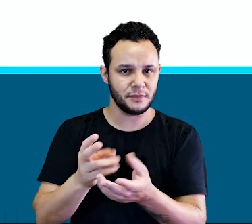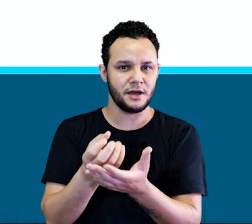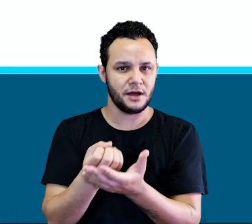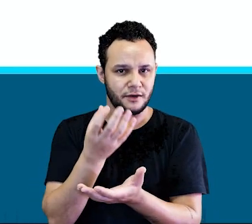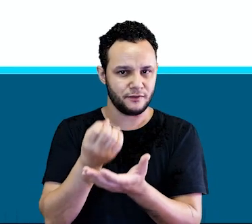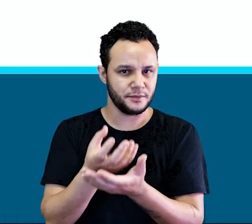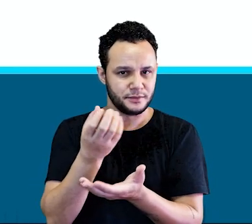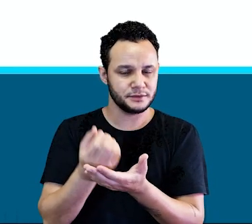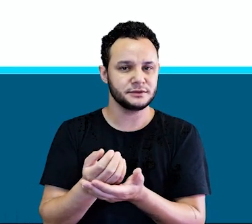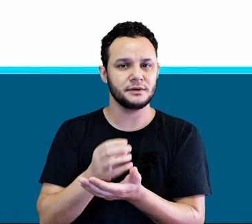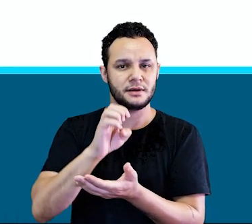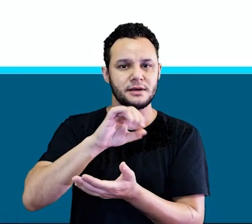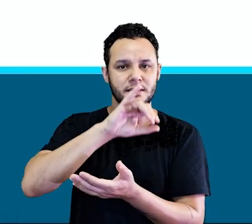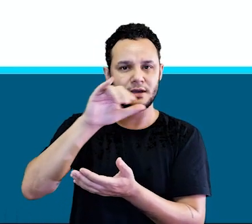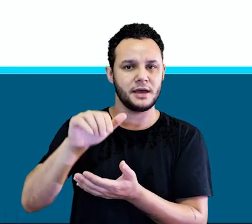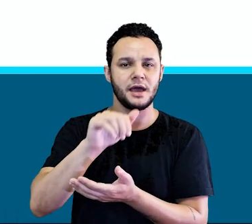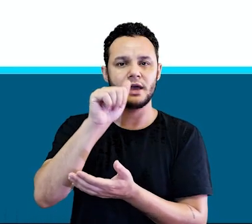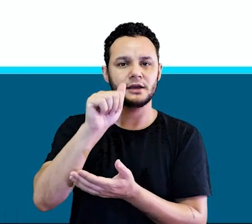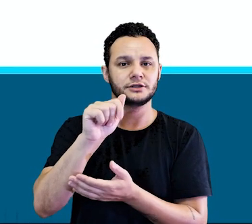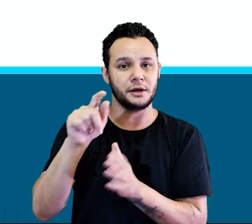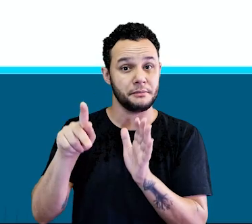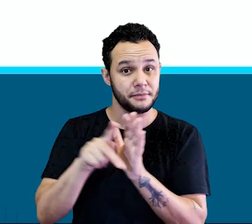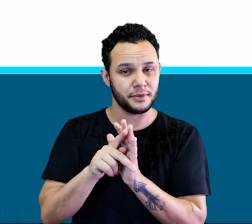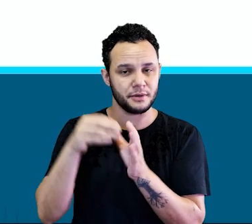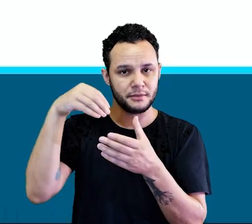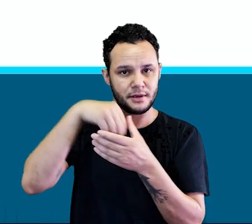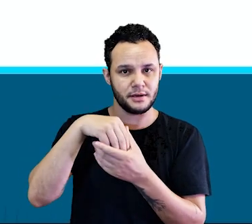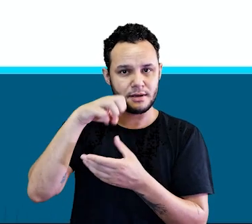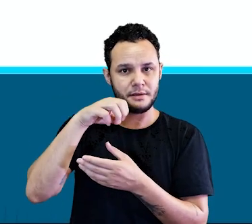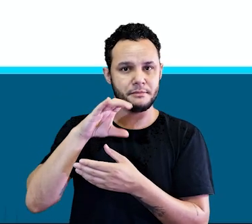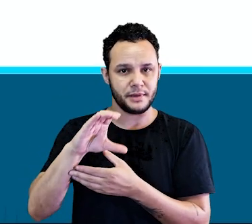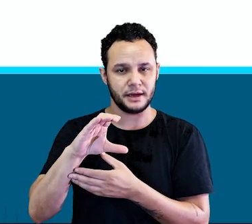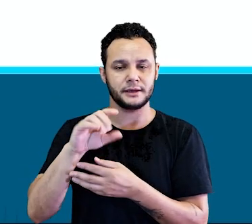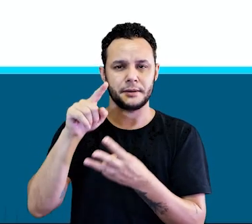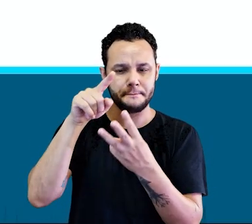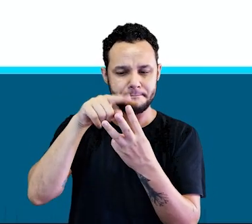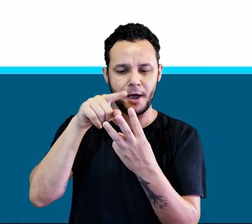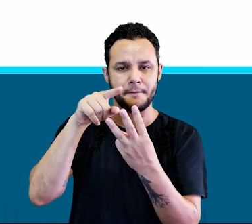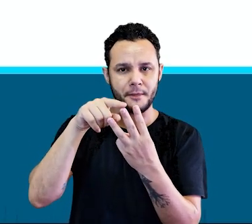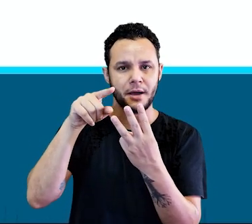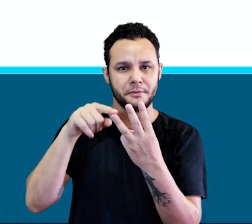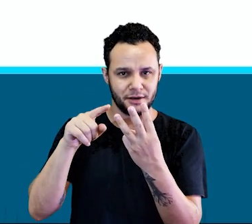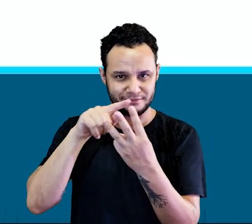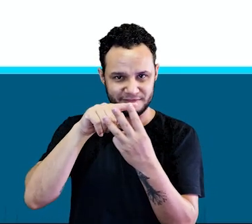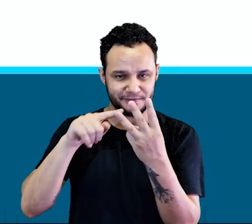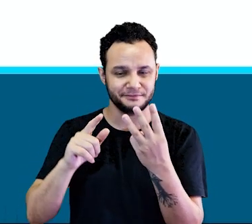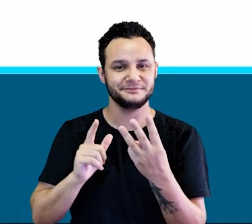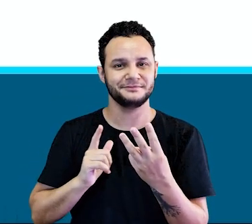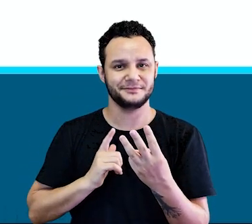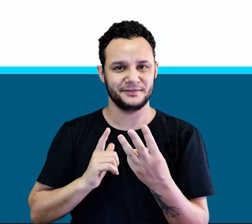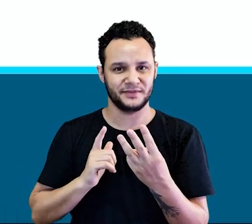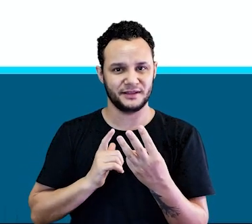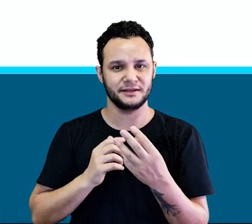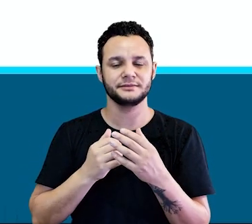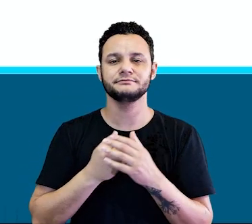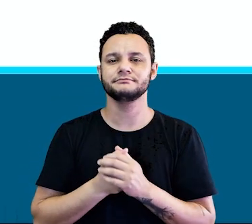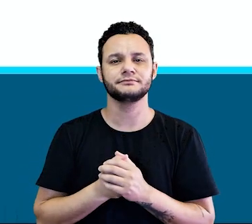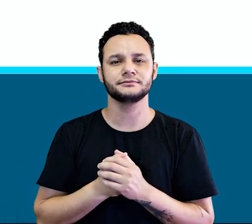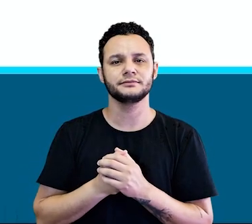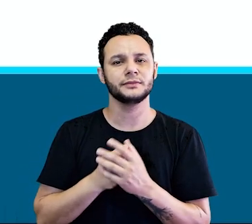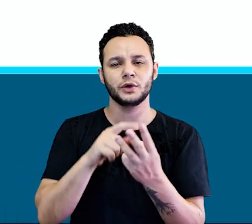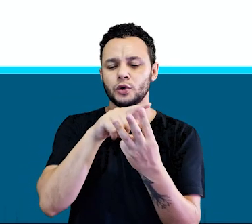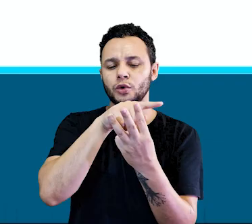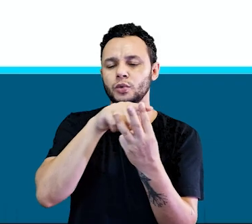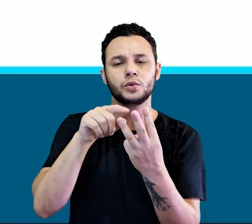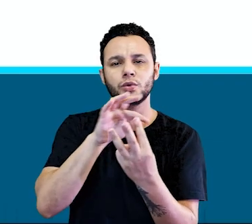Educação Continuada, Alfabetização de Jovens e Adultos, Diversidade e Inclusão do MEC, que é a SECADI. Tá? E aí, gente, o que